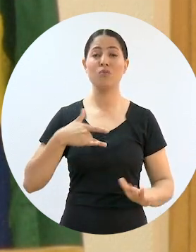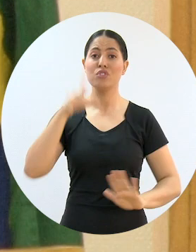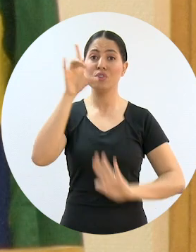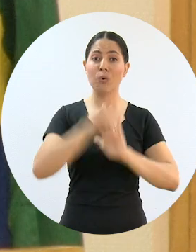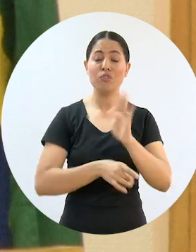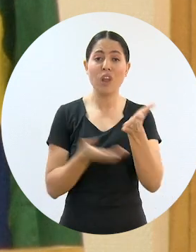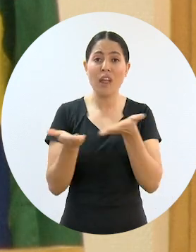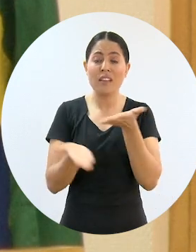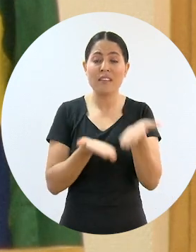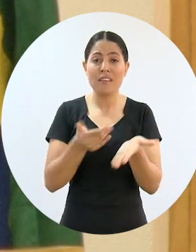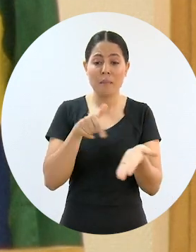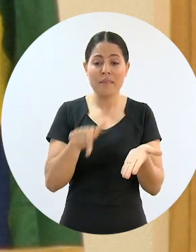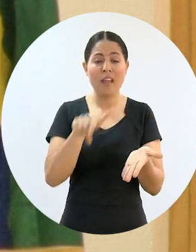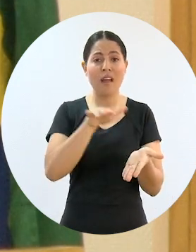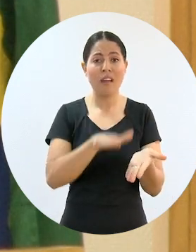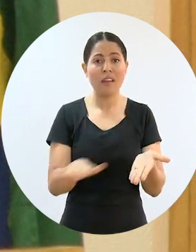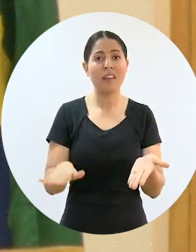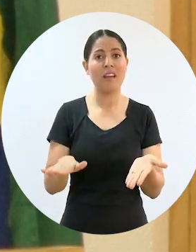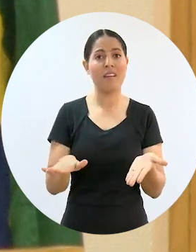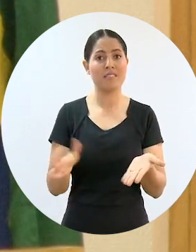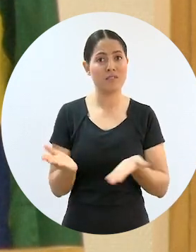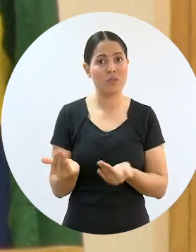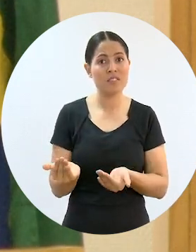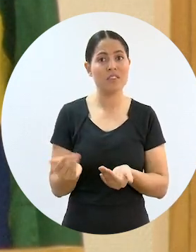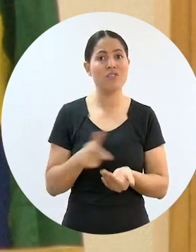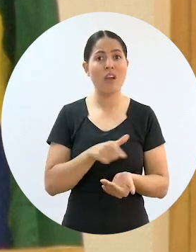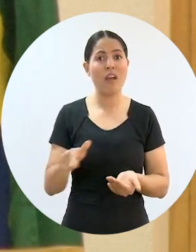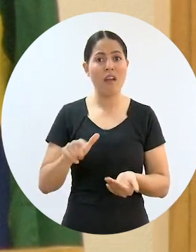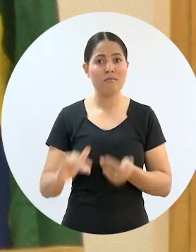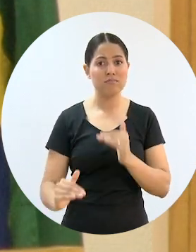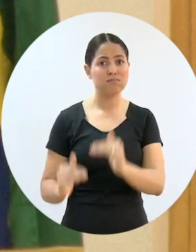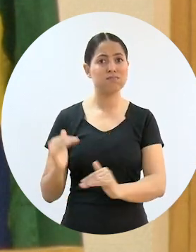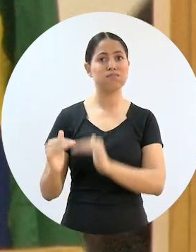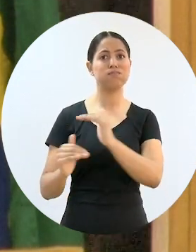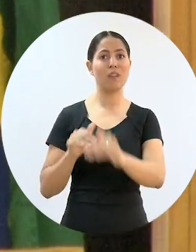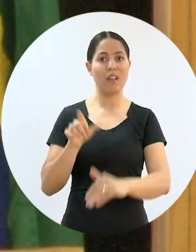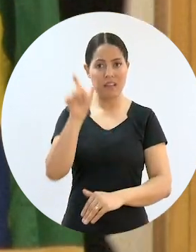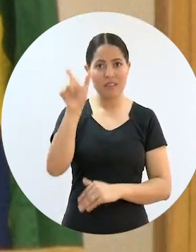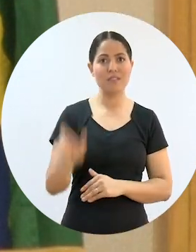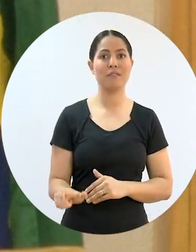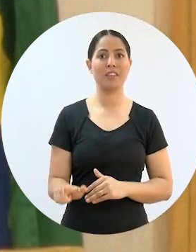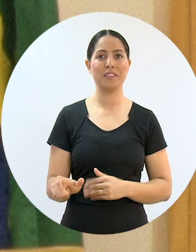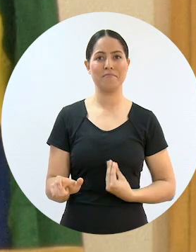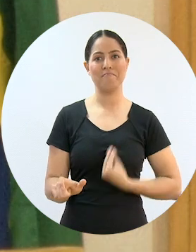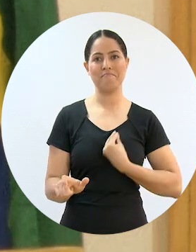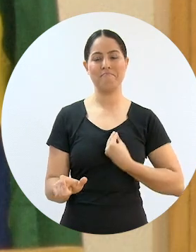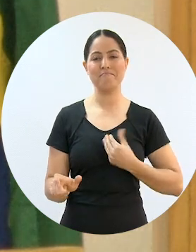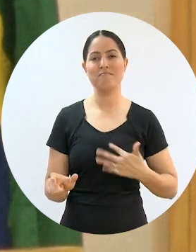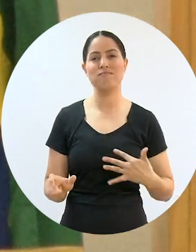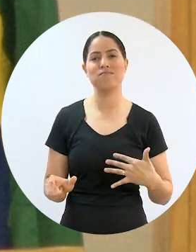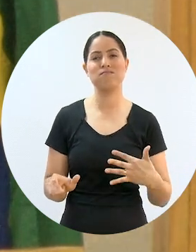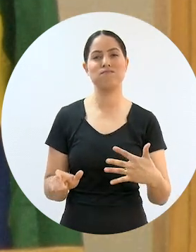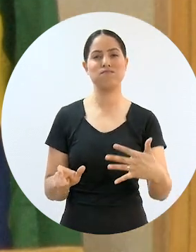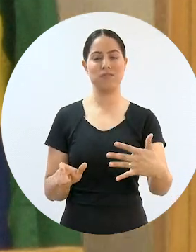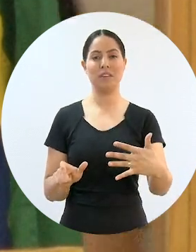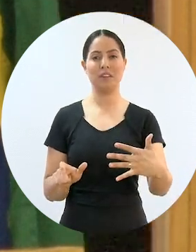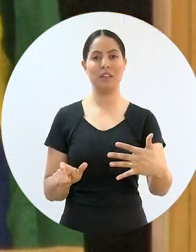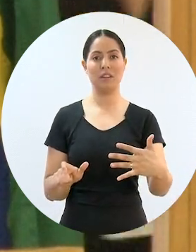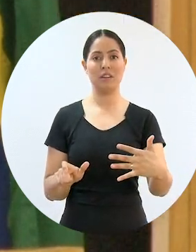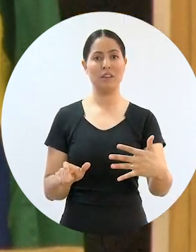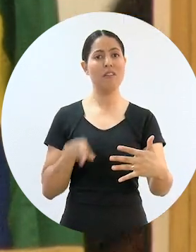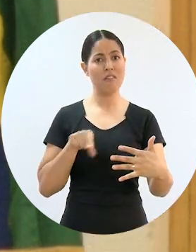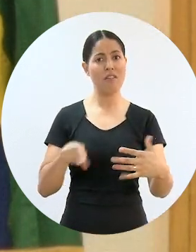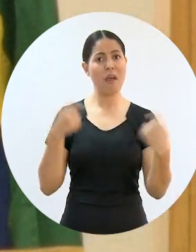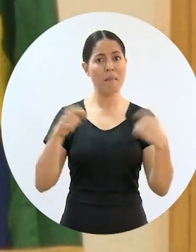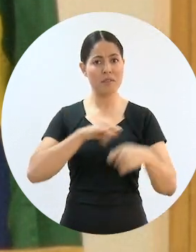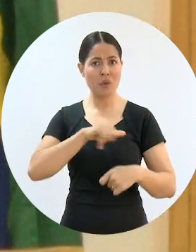saúde, o direito a ser tratado como alguém que está na fase de desenvolvimento em toda a sua extensão e